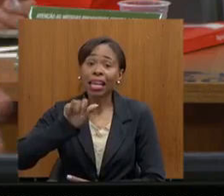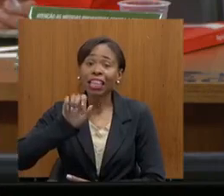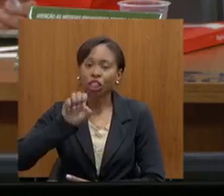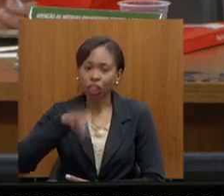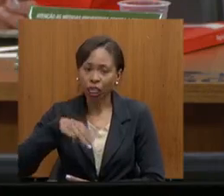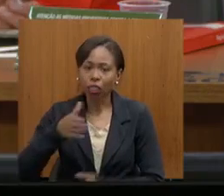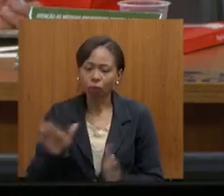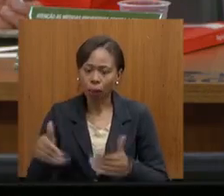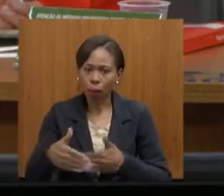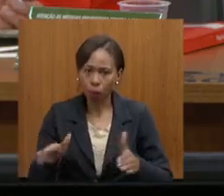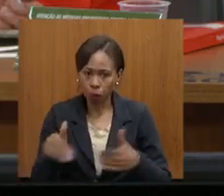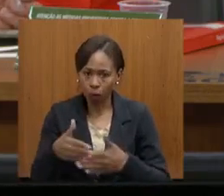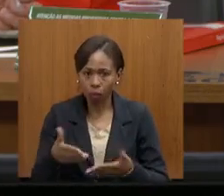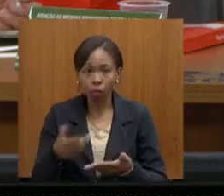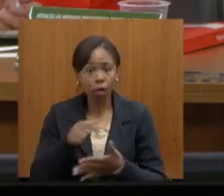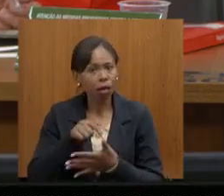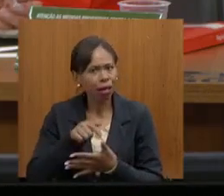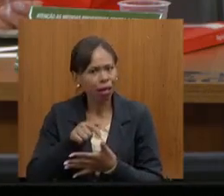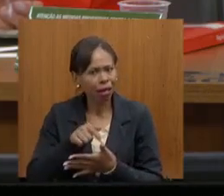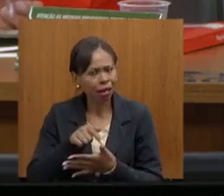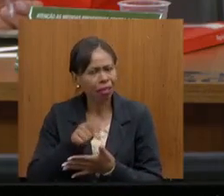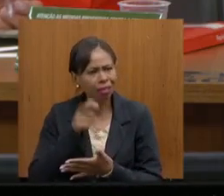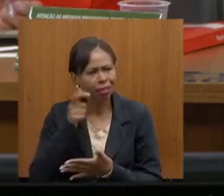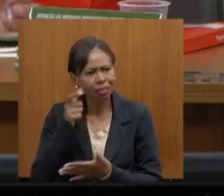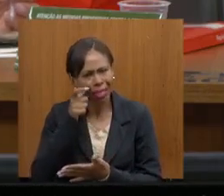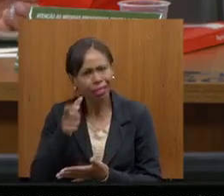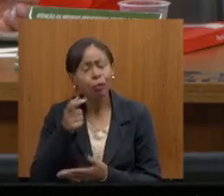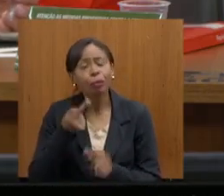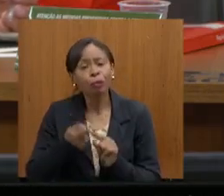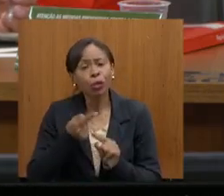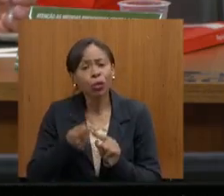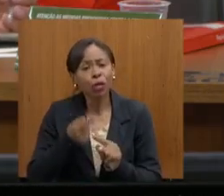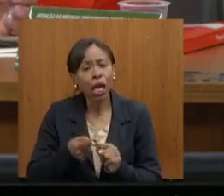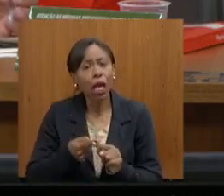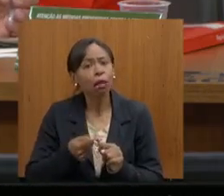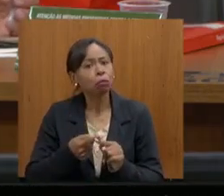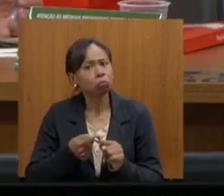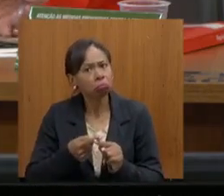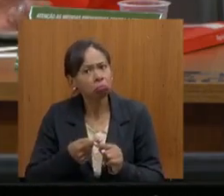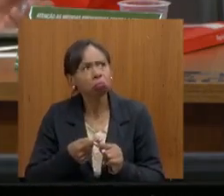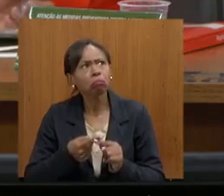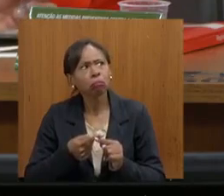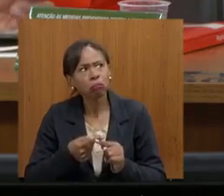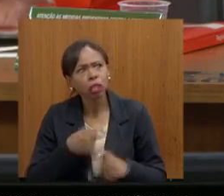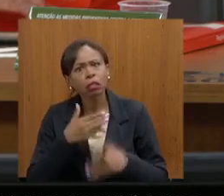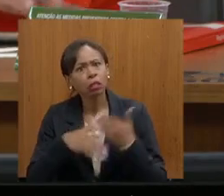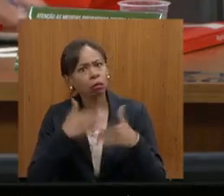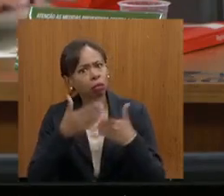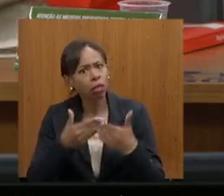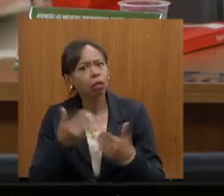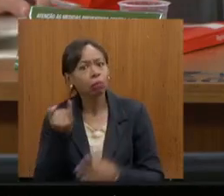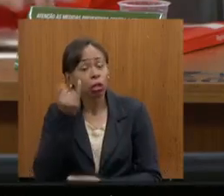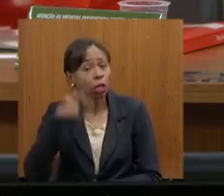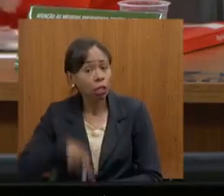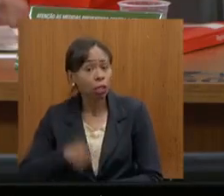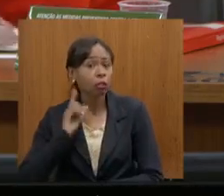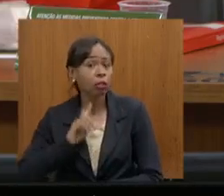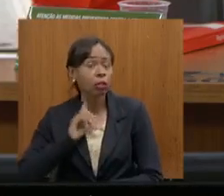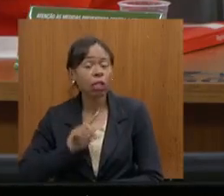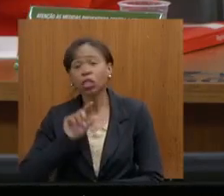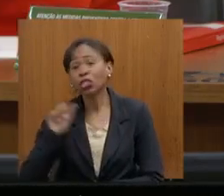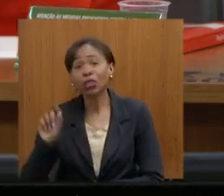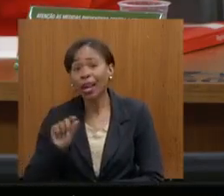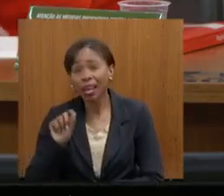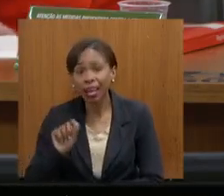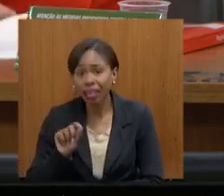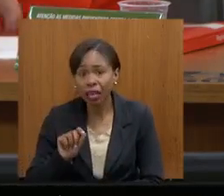nós tivemos um desempenho muito importante no estado na atração